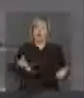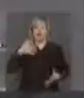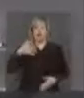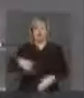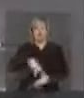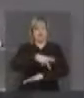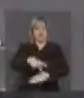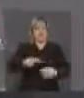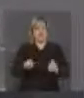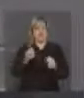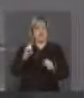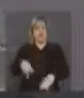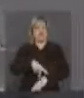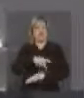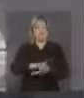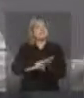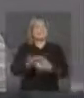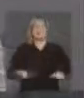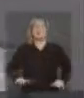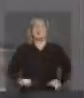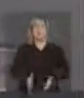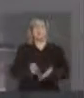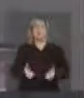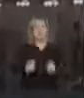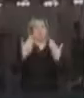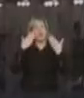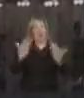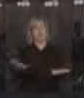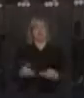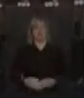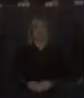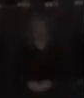país rico é país sem pobreza. Muito obrigado.